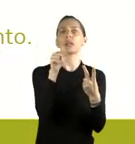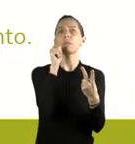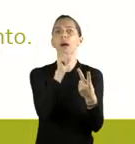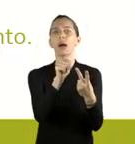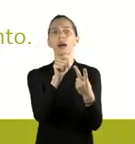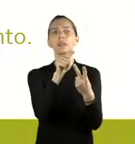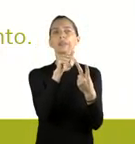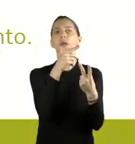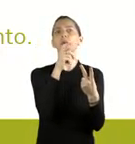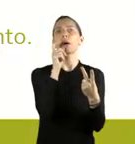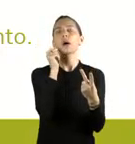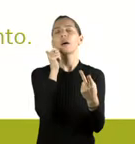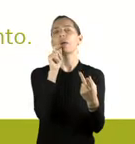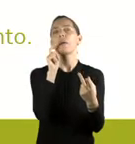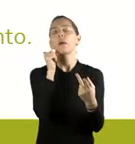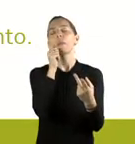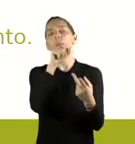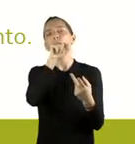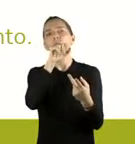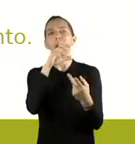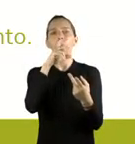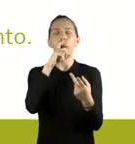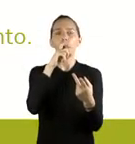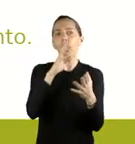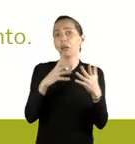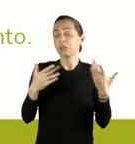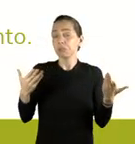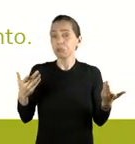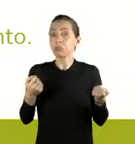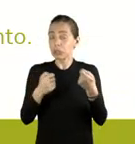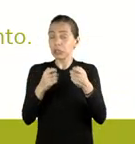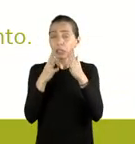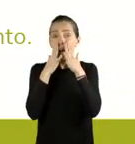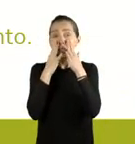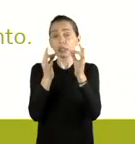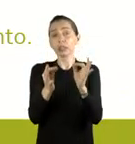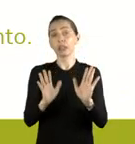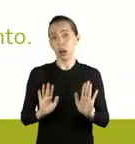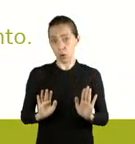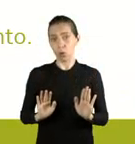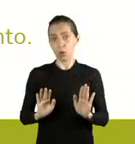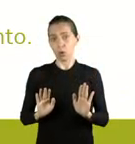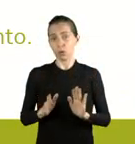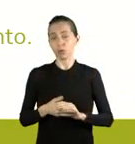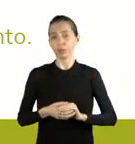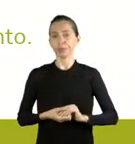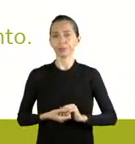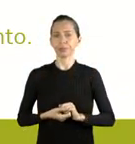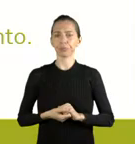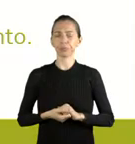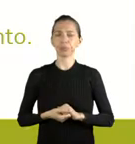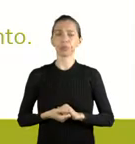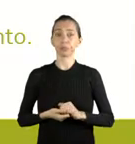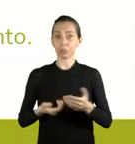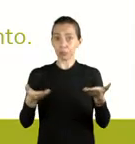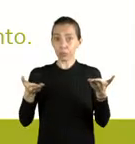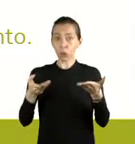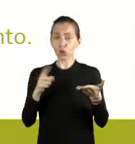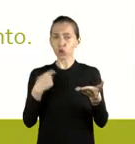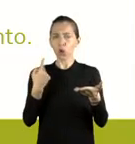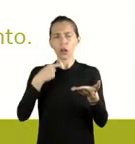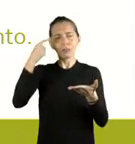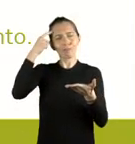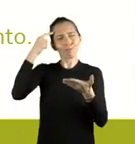aí? Né? Então, sempre tem uma reserva financeira. Hoje, a gente